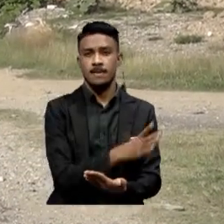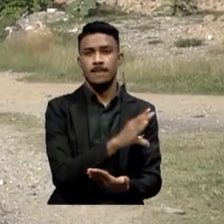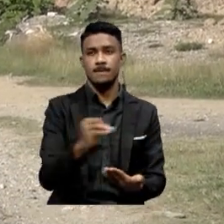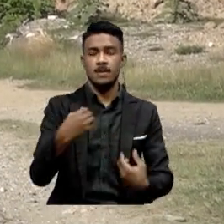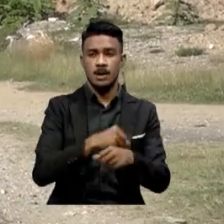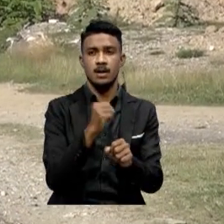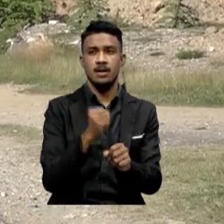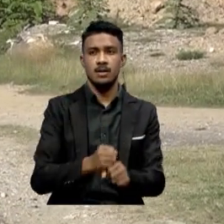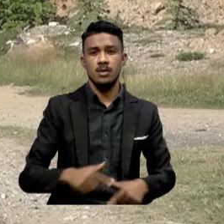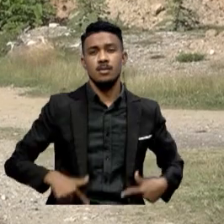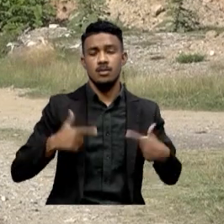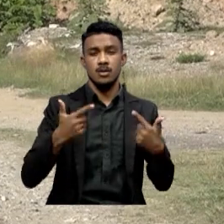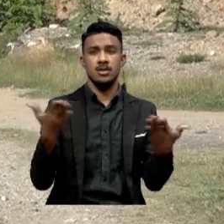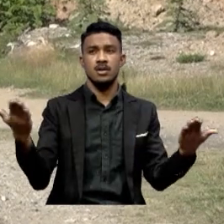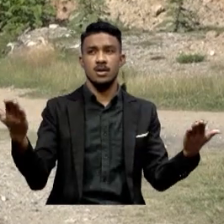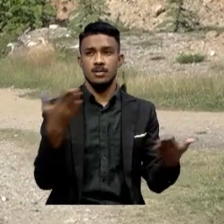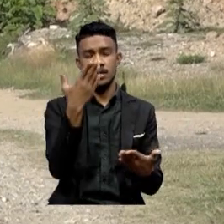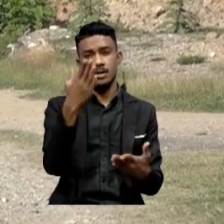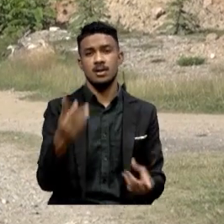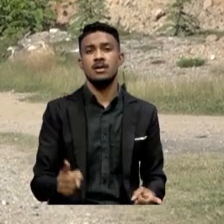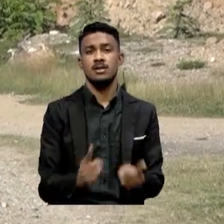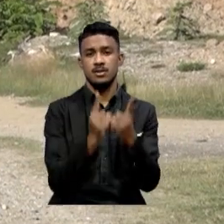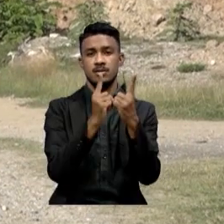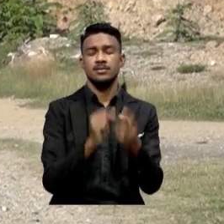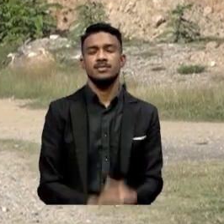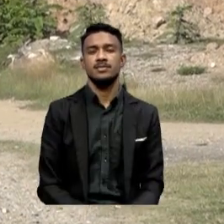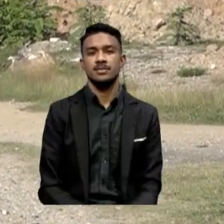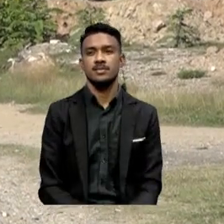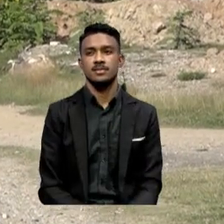ia kondisaun ida ne be miserável